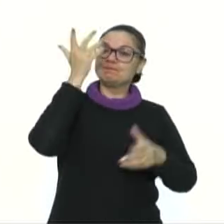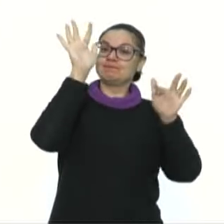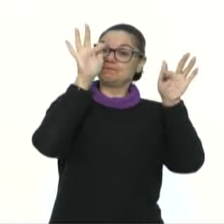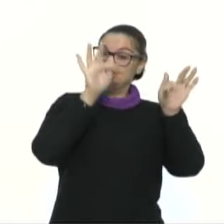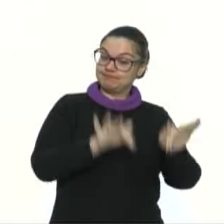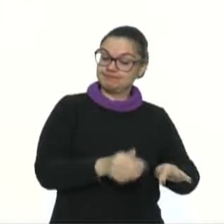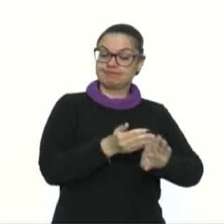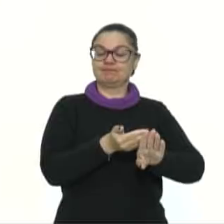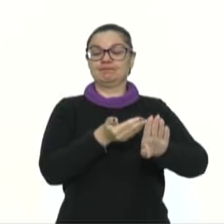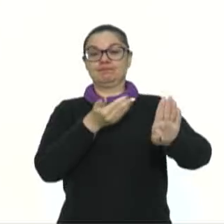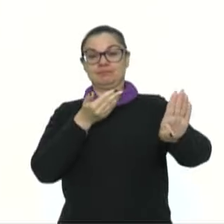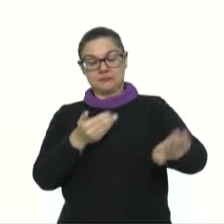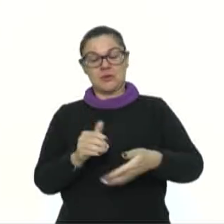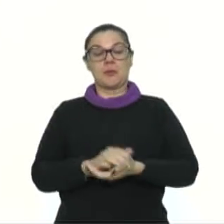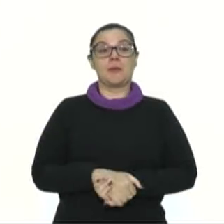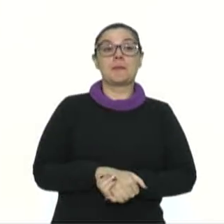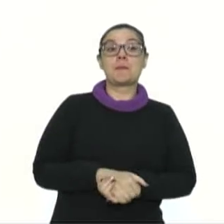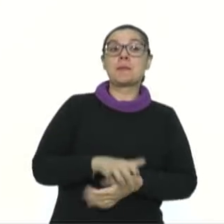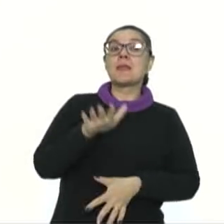vezes, inclusive,